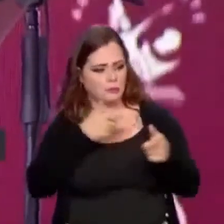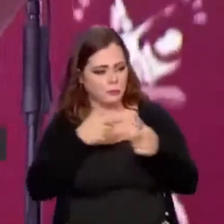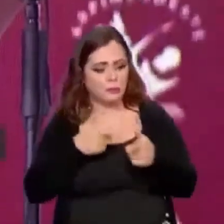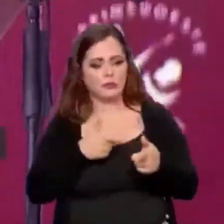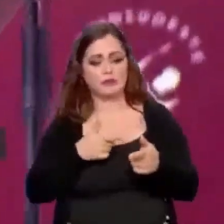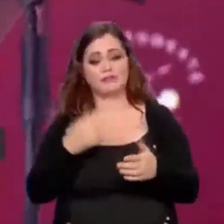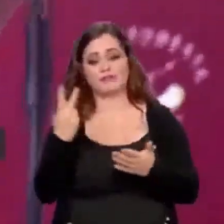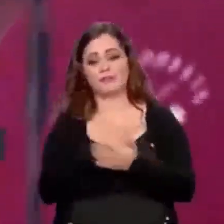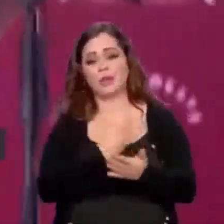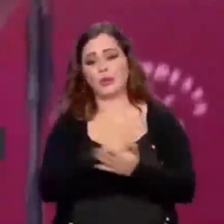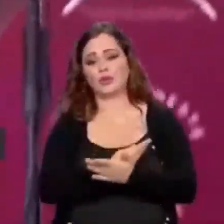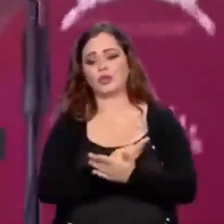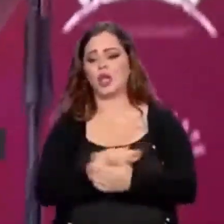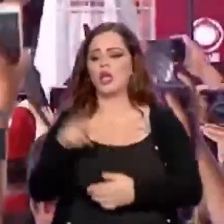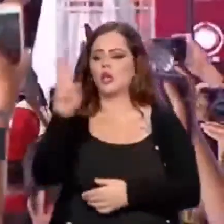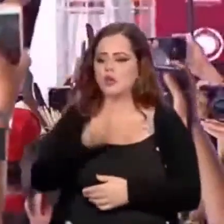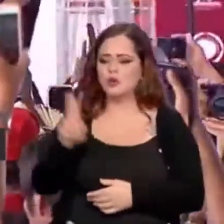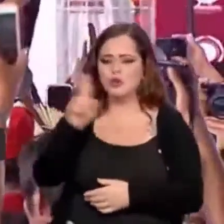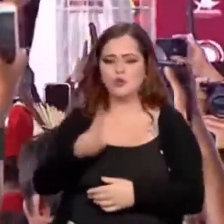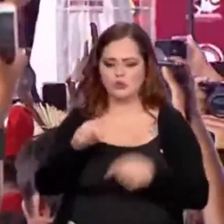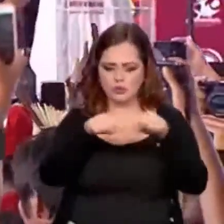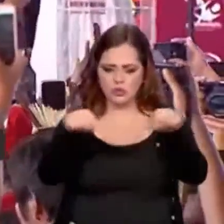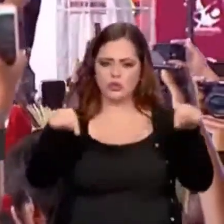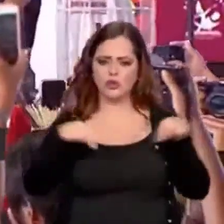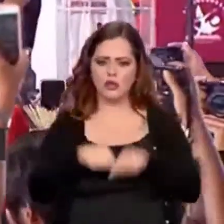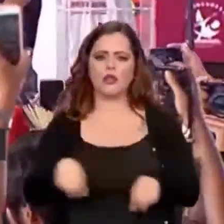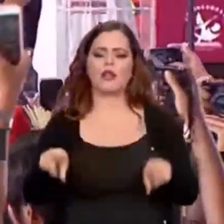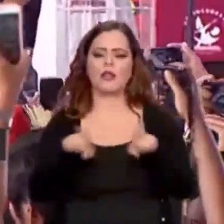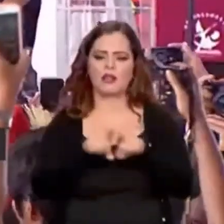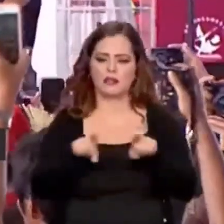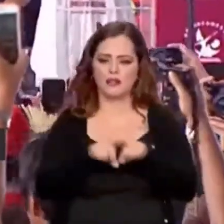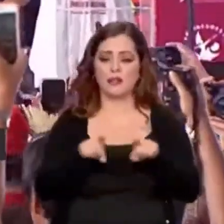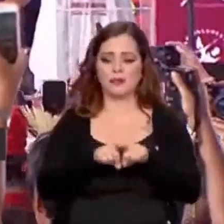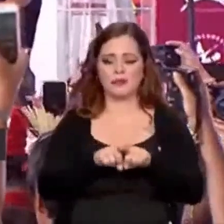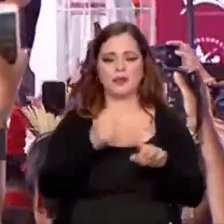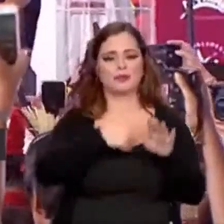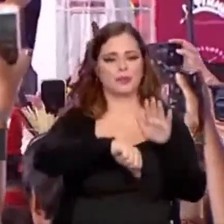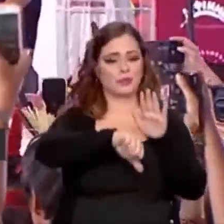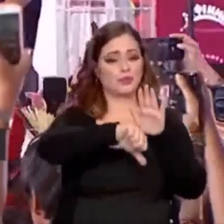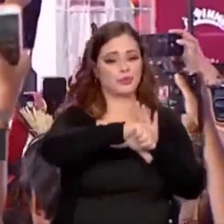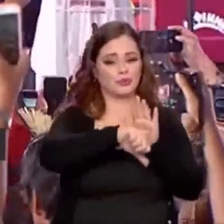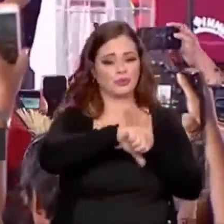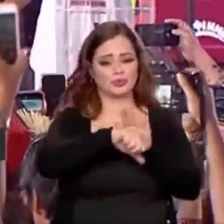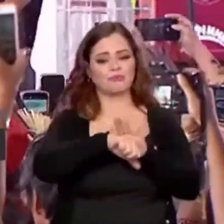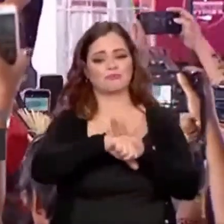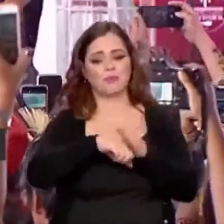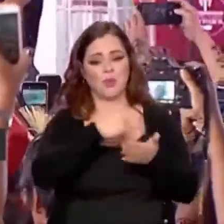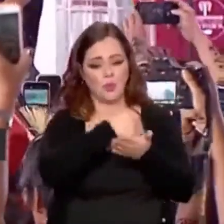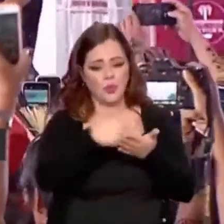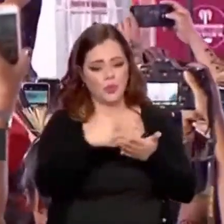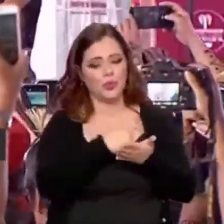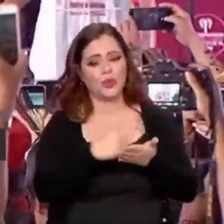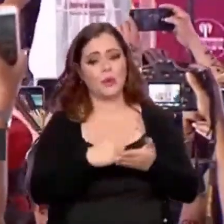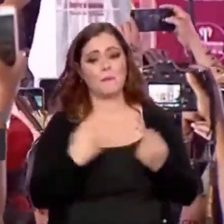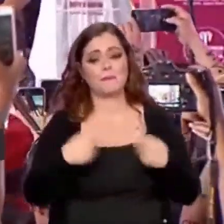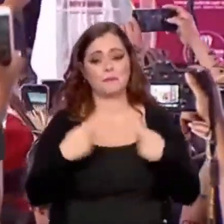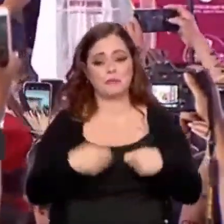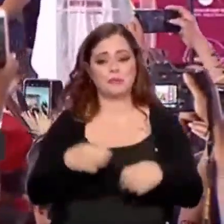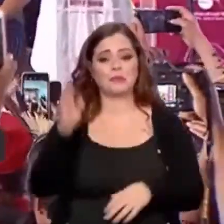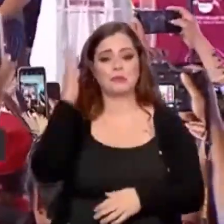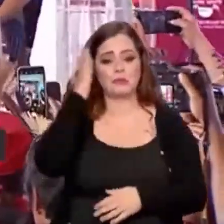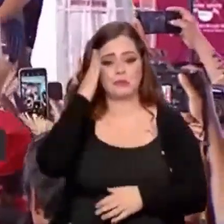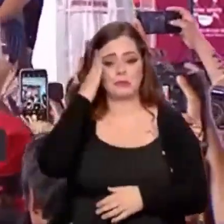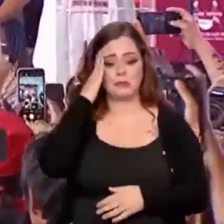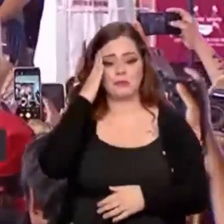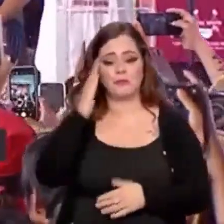ilegais, e o uso dos territórios também pelo narcotráfico. Por isso, a gente precisa lembrar